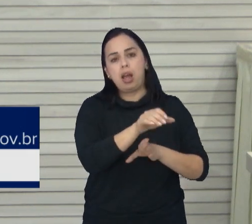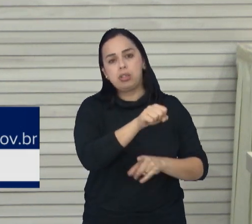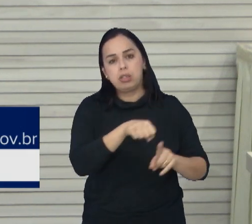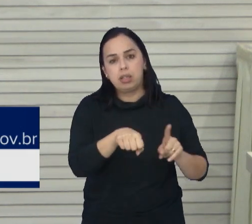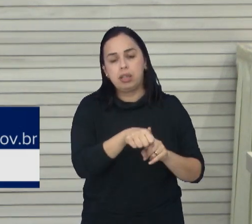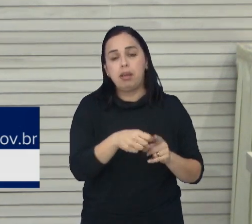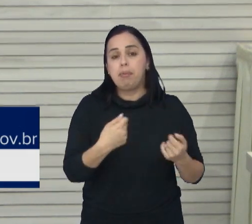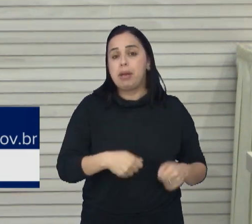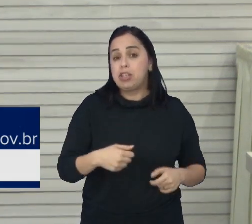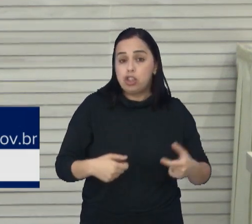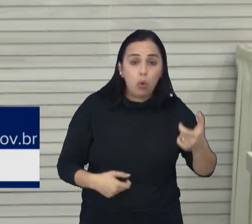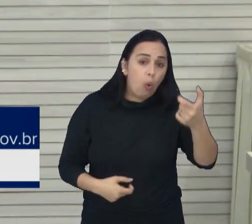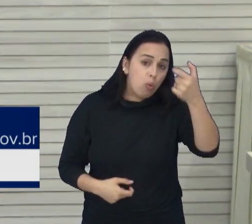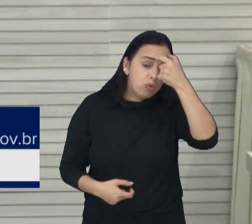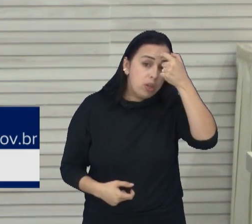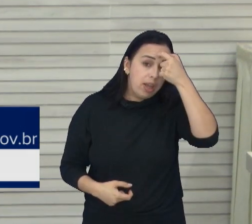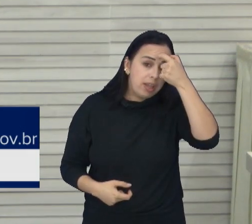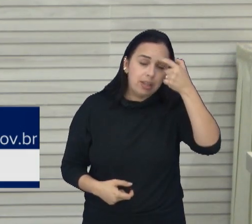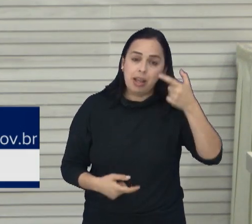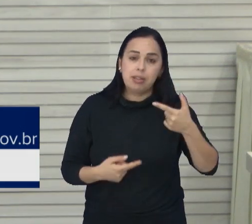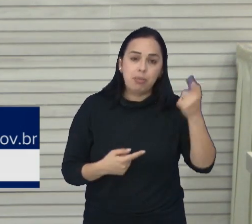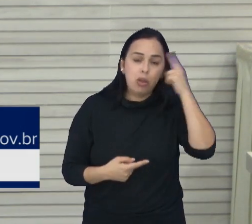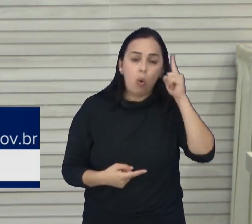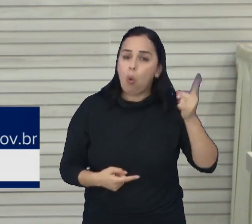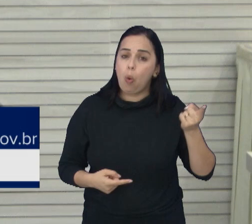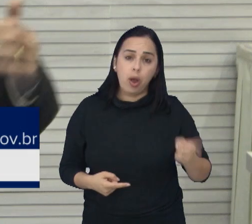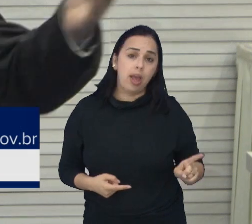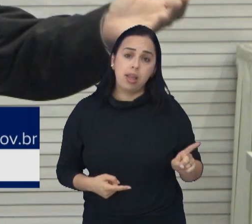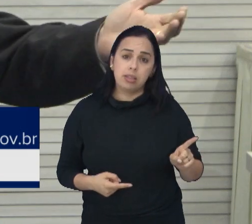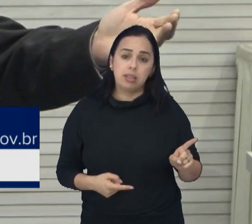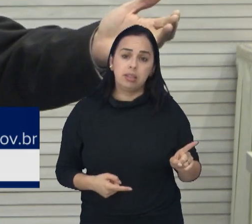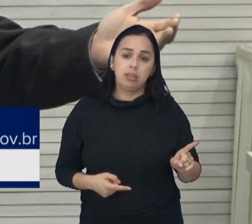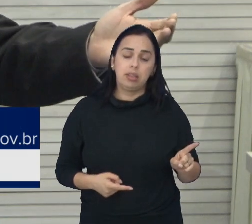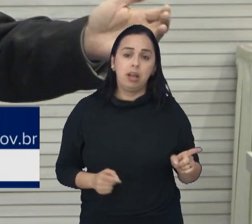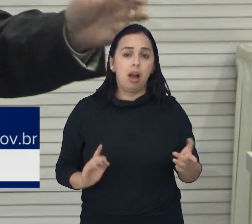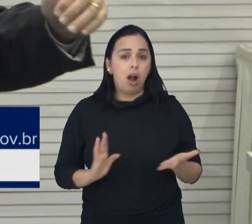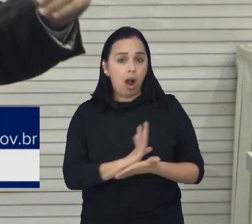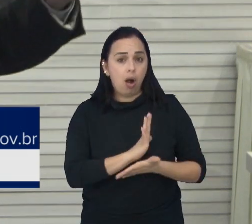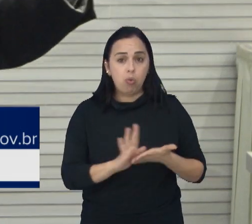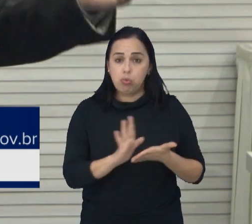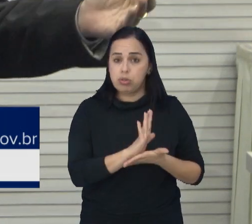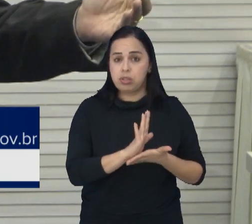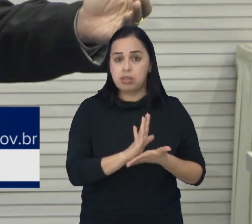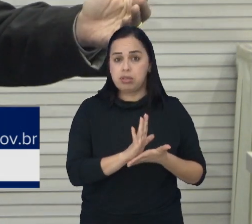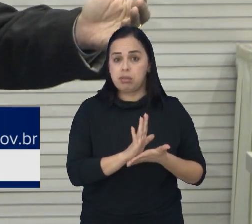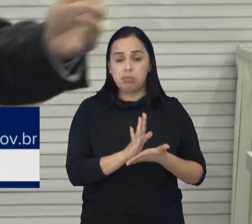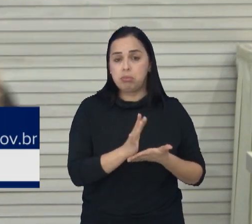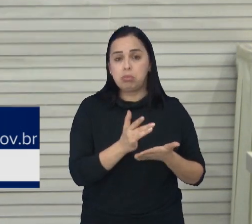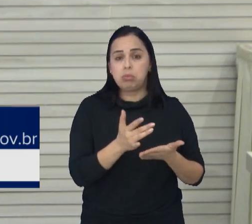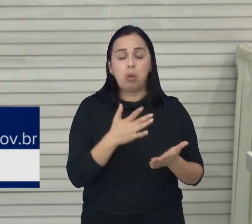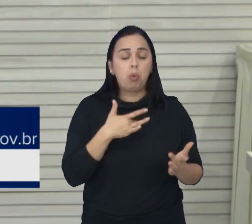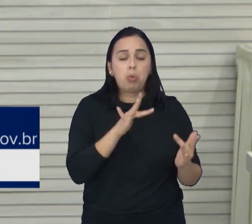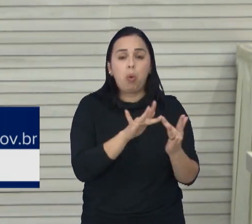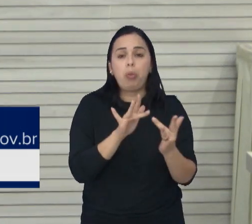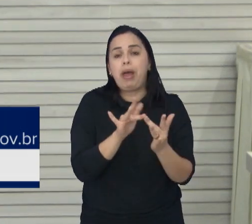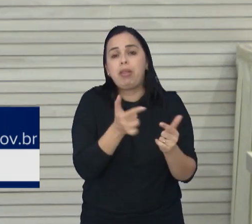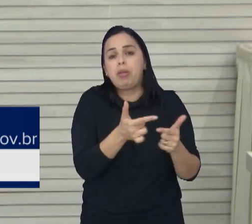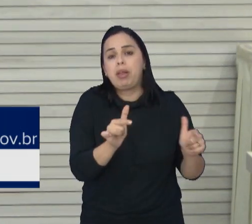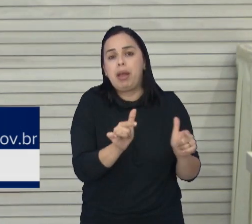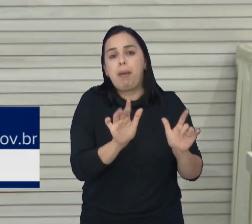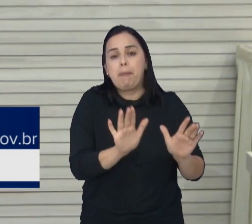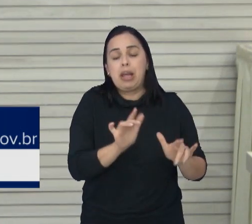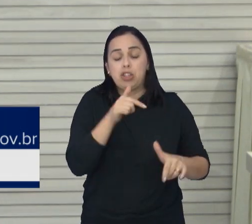ter conscientização de todo mundo, nem todo mundo conhece essa realidade. Muitos não têm na família, não têm próximos, então o